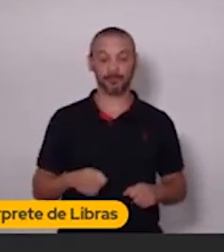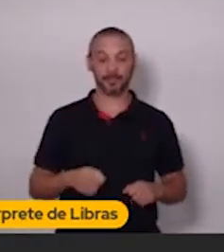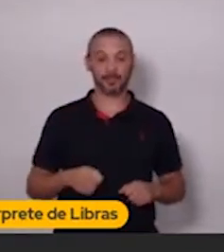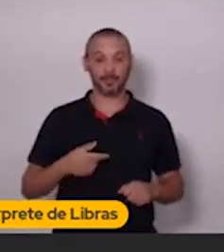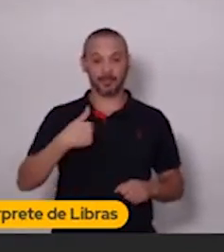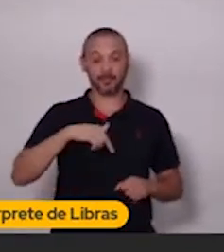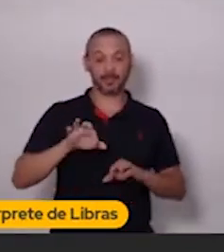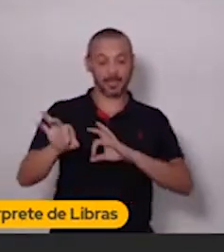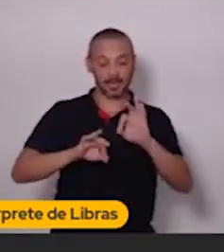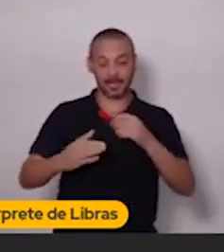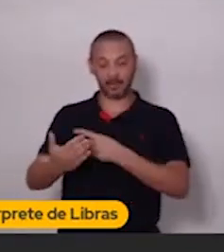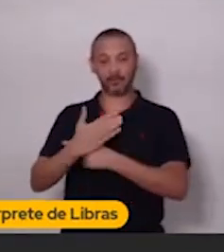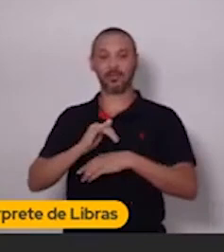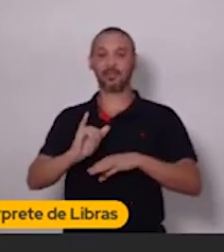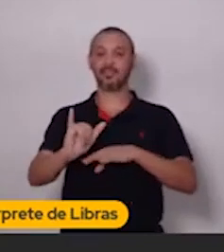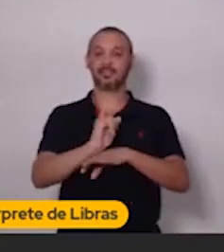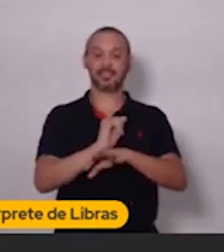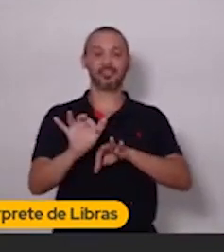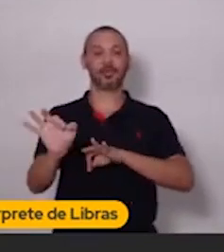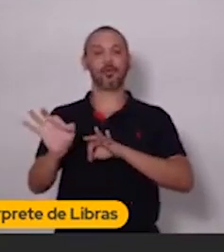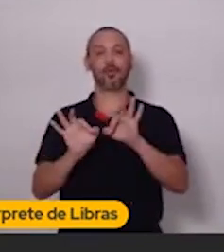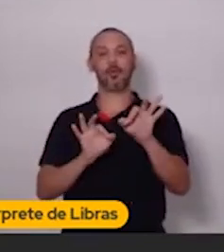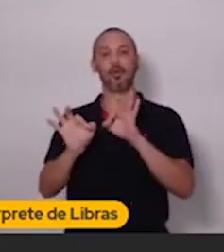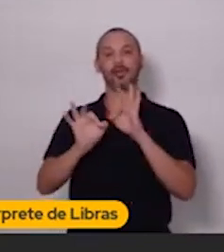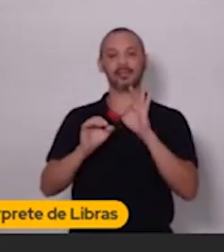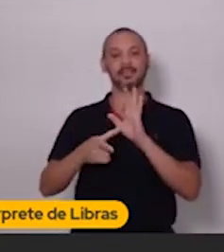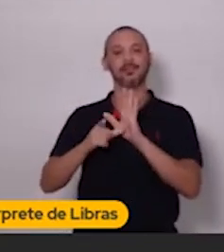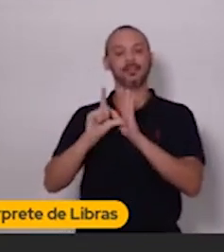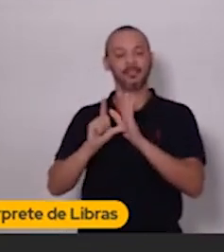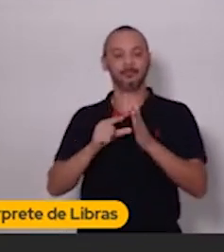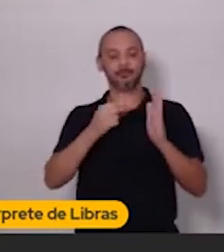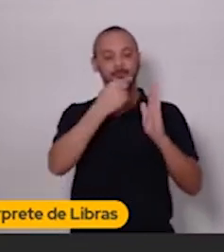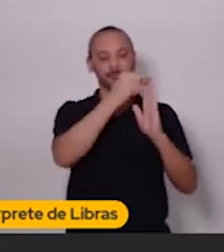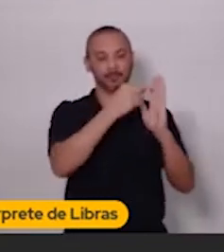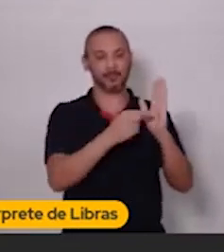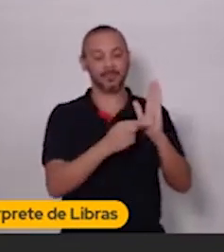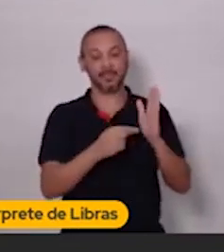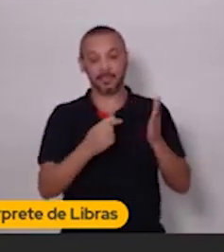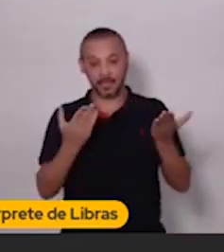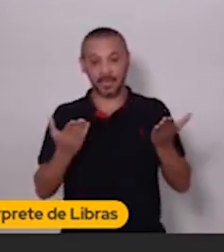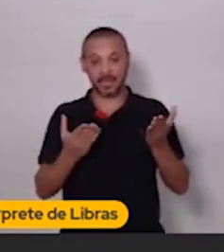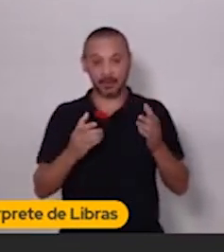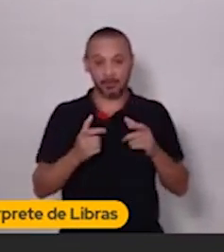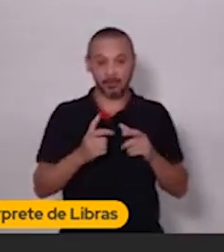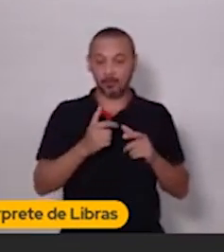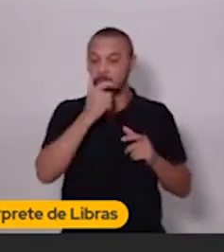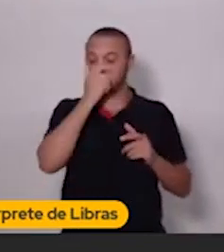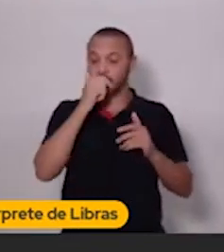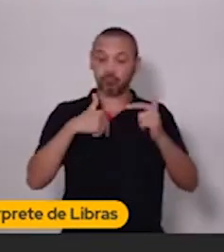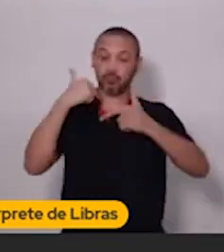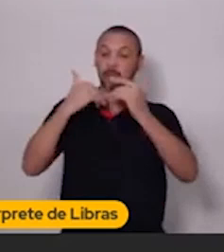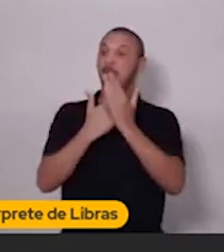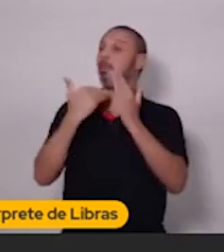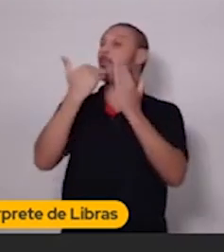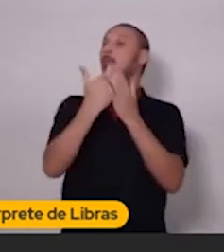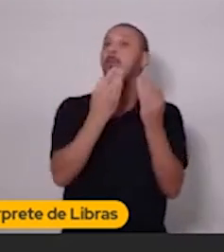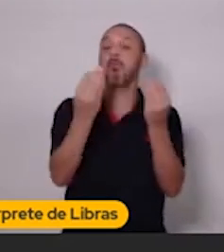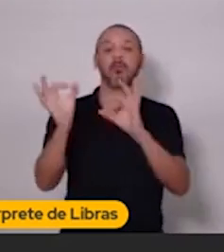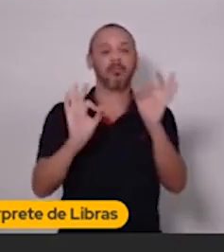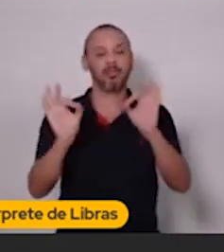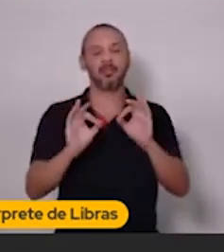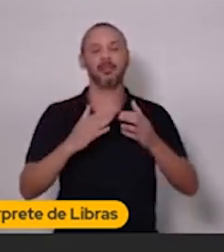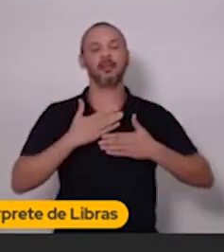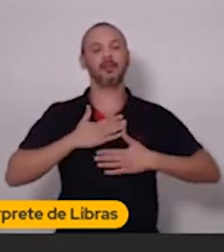ótima ferramenta de organização, porque, principalmente se você trabalha com mais pessoas, não vai ter um trabalho dobrado. As pessoas não vão fazer a mesma coisa várias